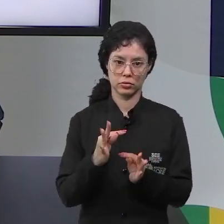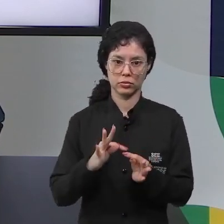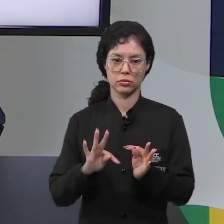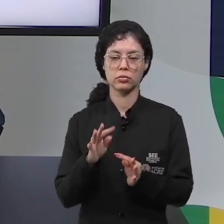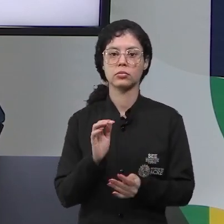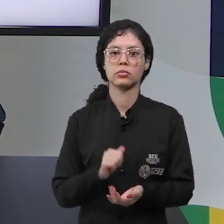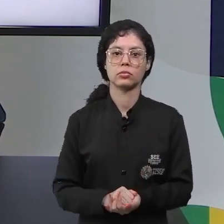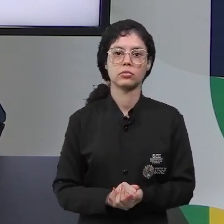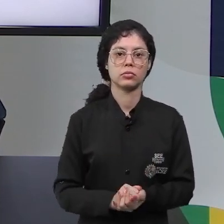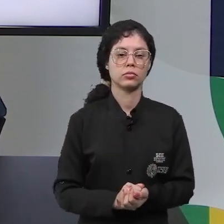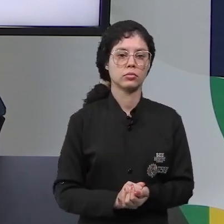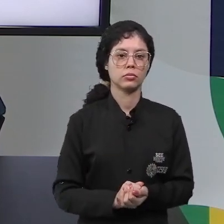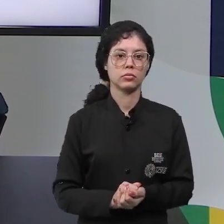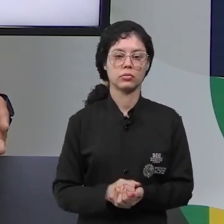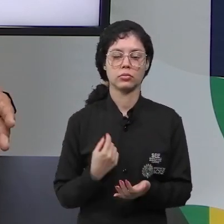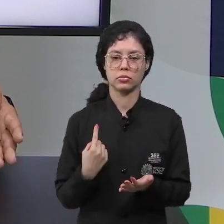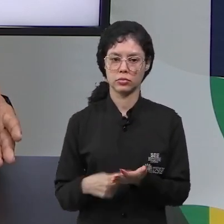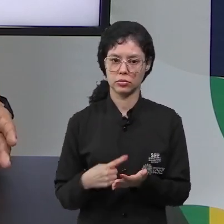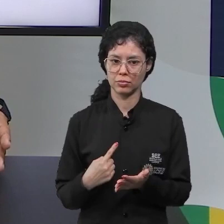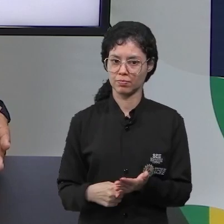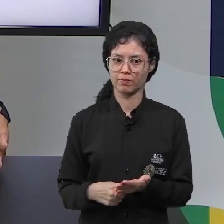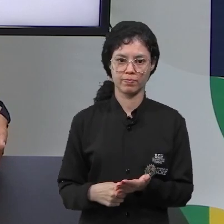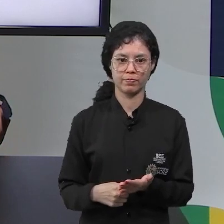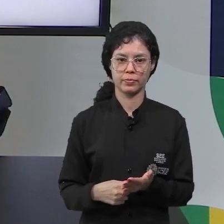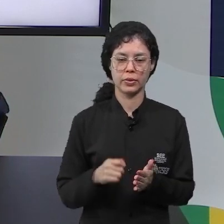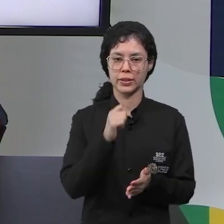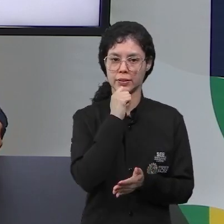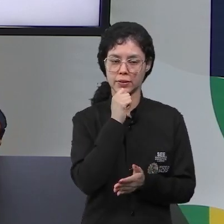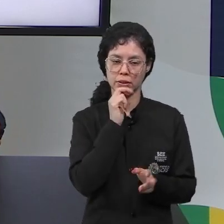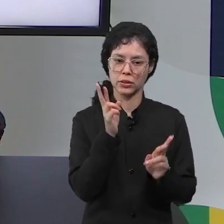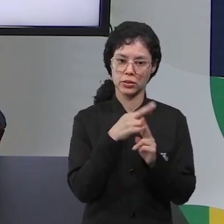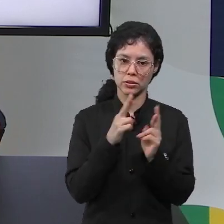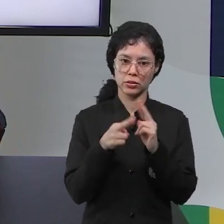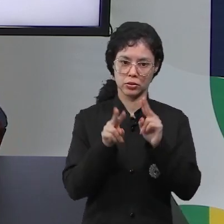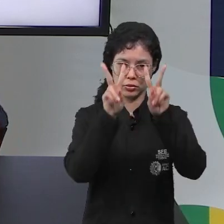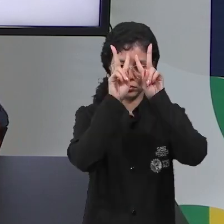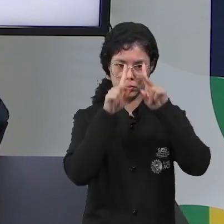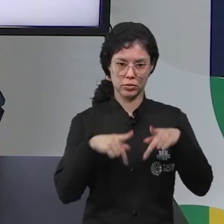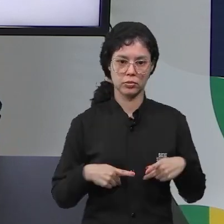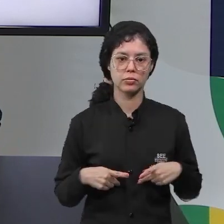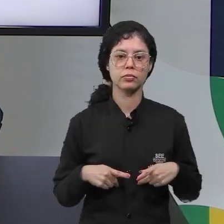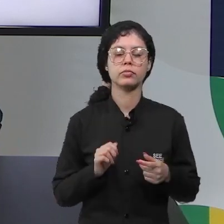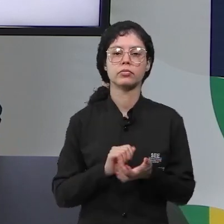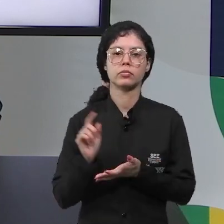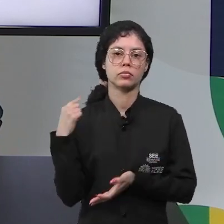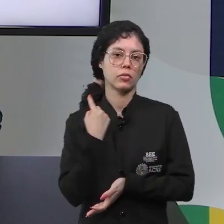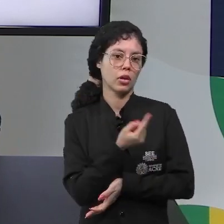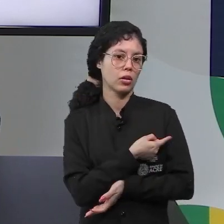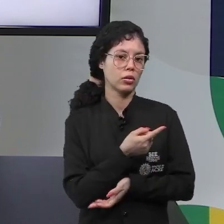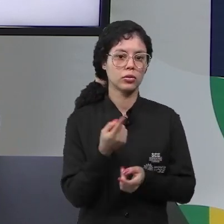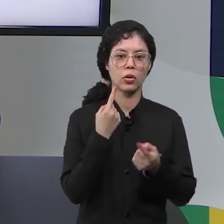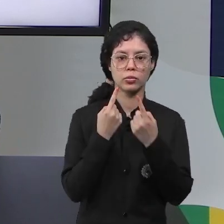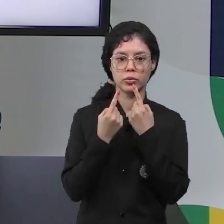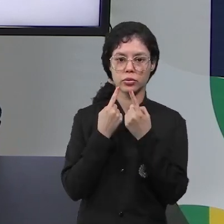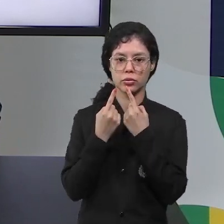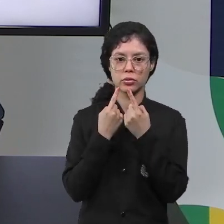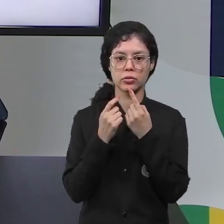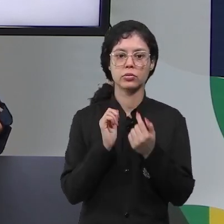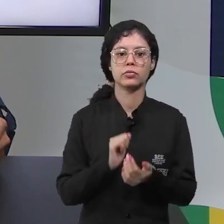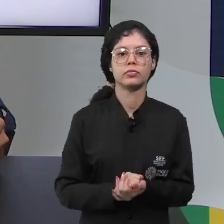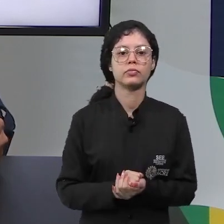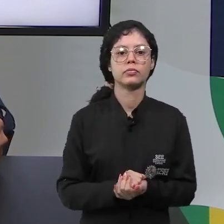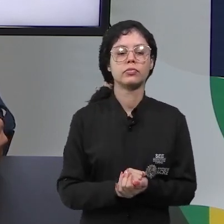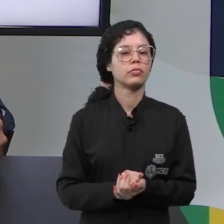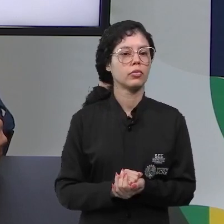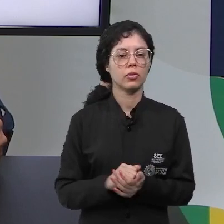sem desconsiderar e desconsiderando as relações humanas, a nossa comunicação, ela não